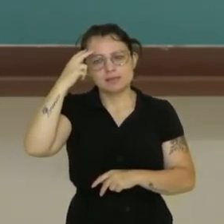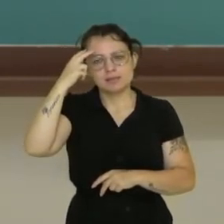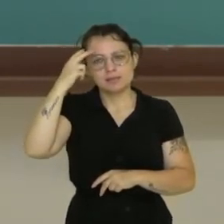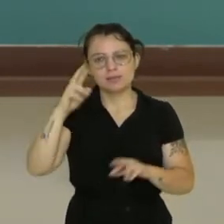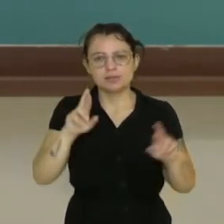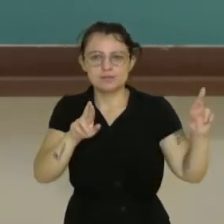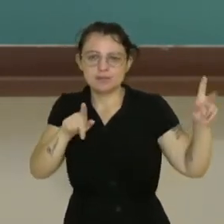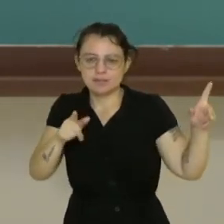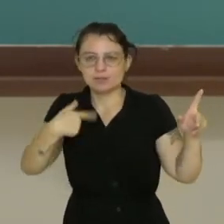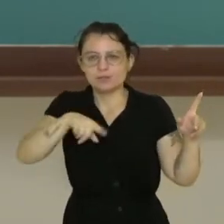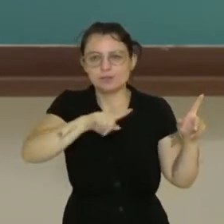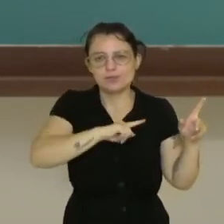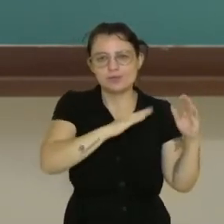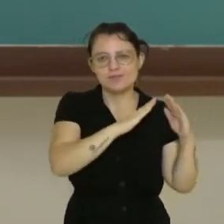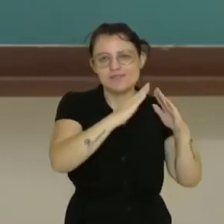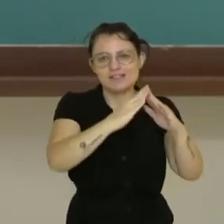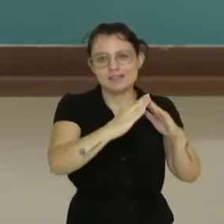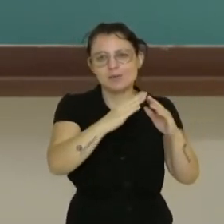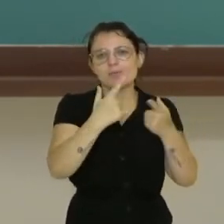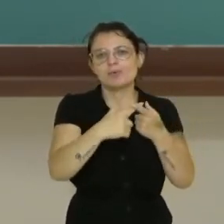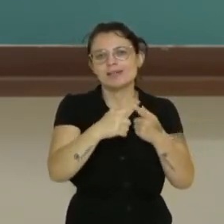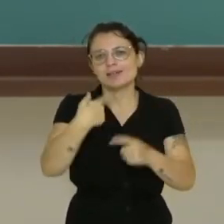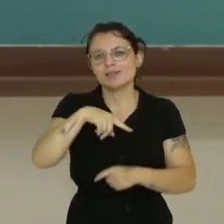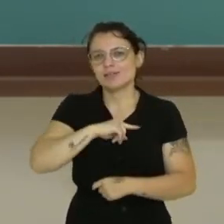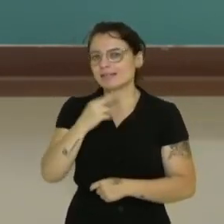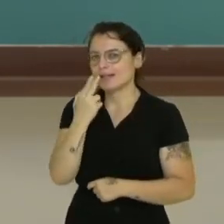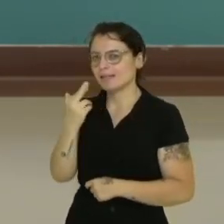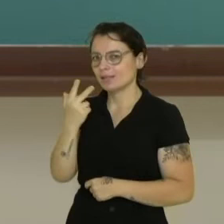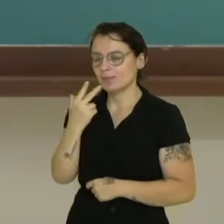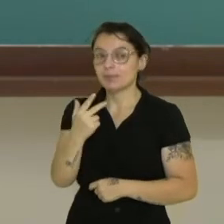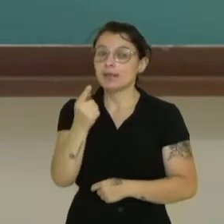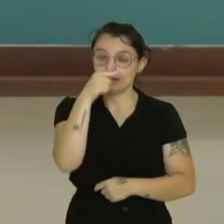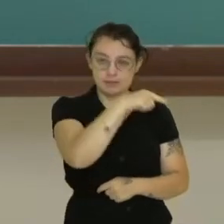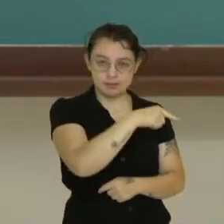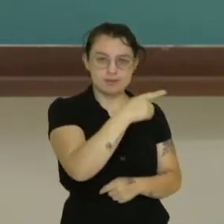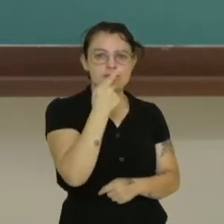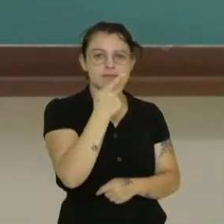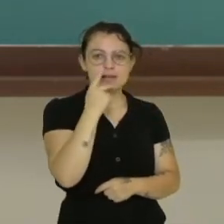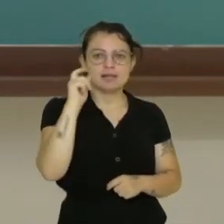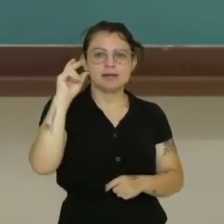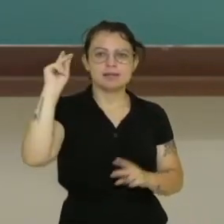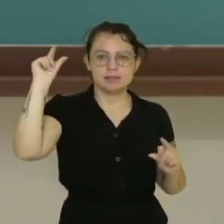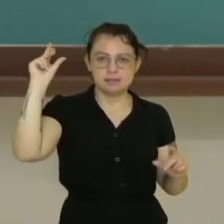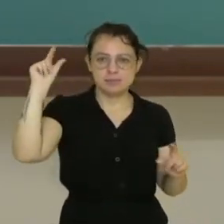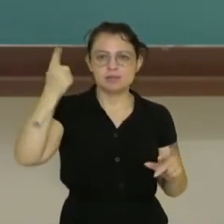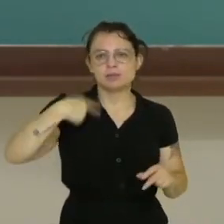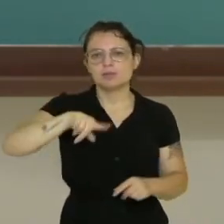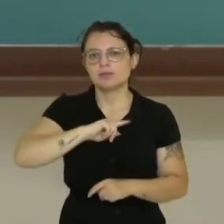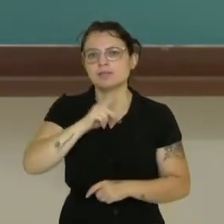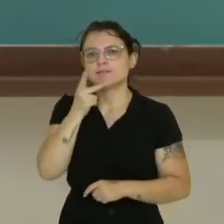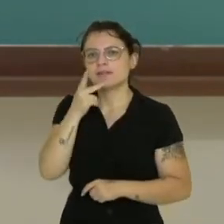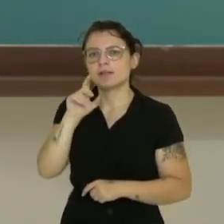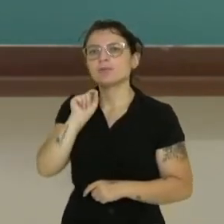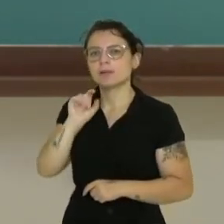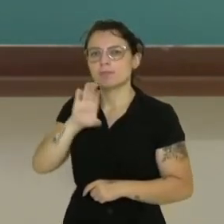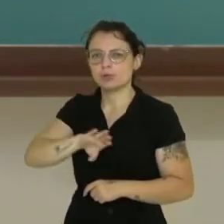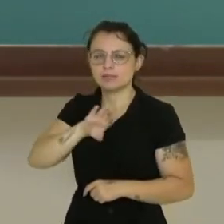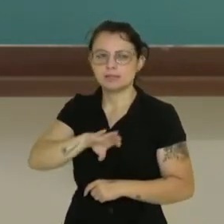começando principalmente pela nossa língua. Enquanto eles falam espanhol, nós falamos português.